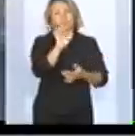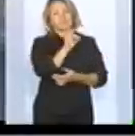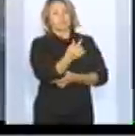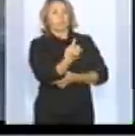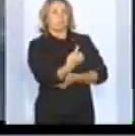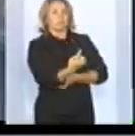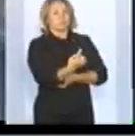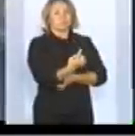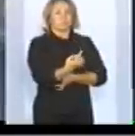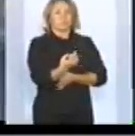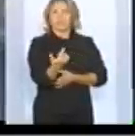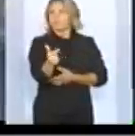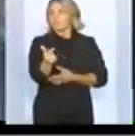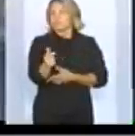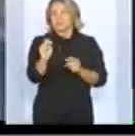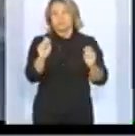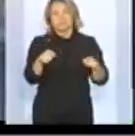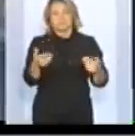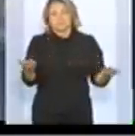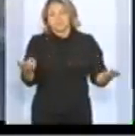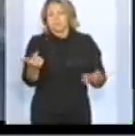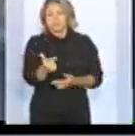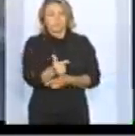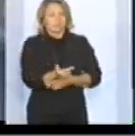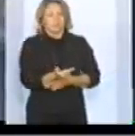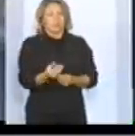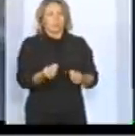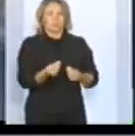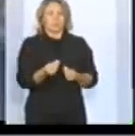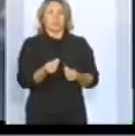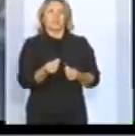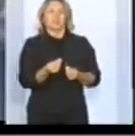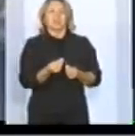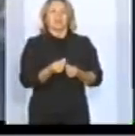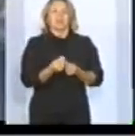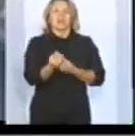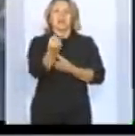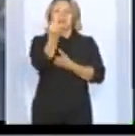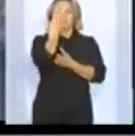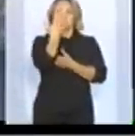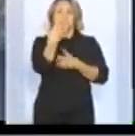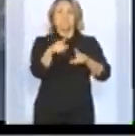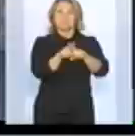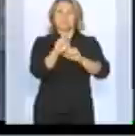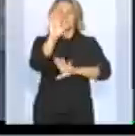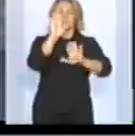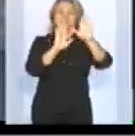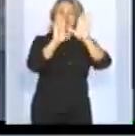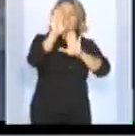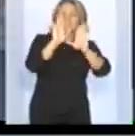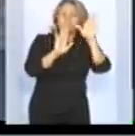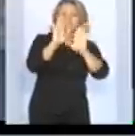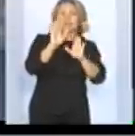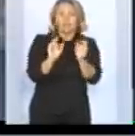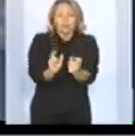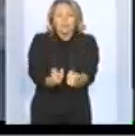Não existe essa possibilidade. A eliminação do processo licitatório é perniciosa e